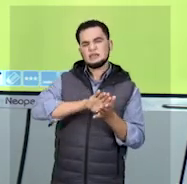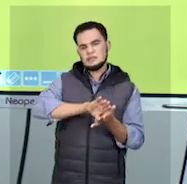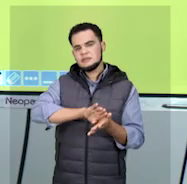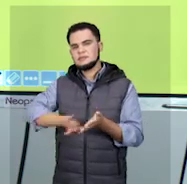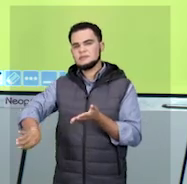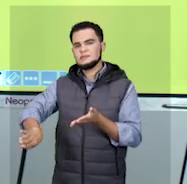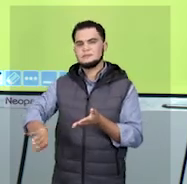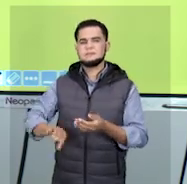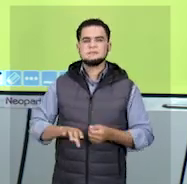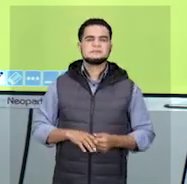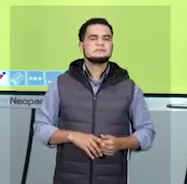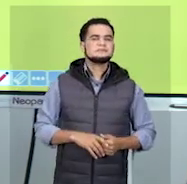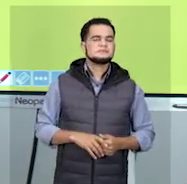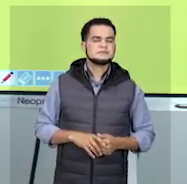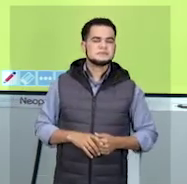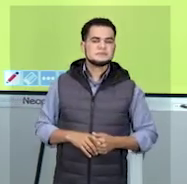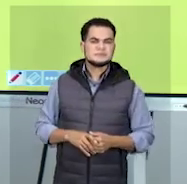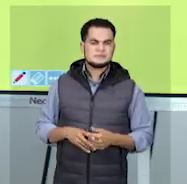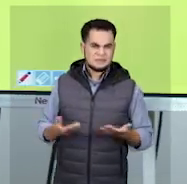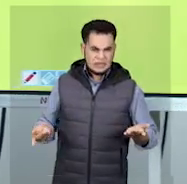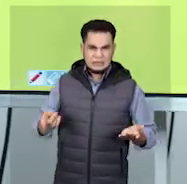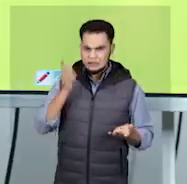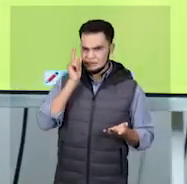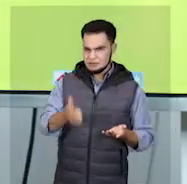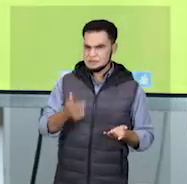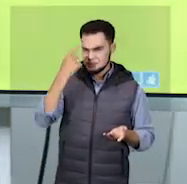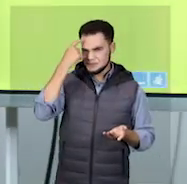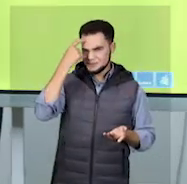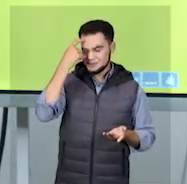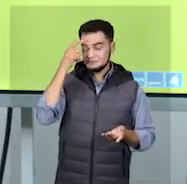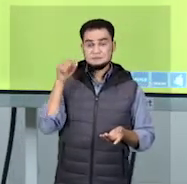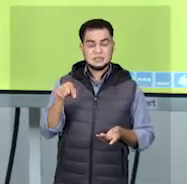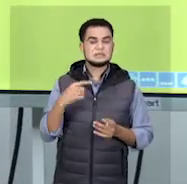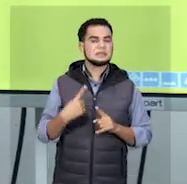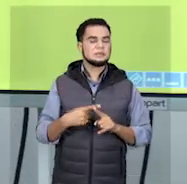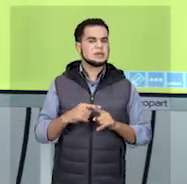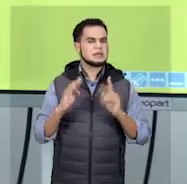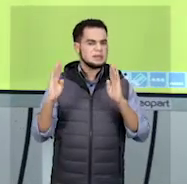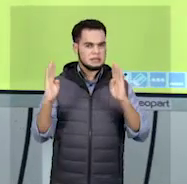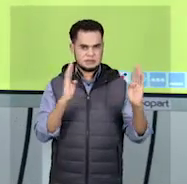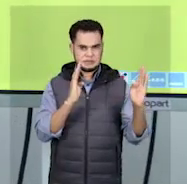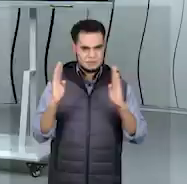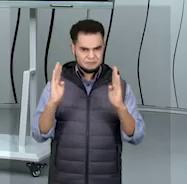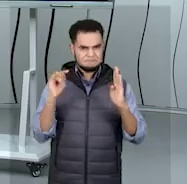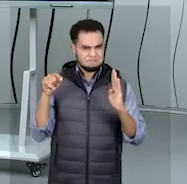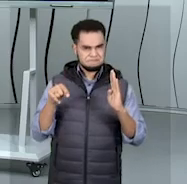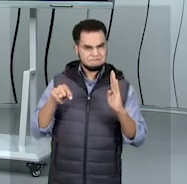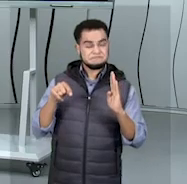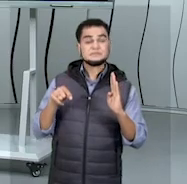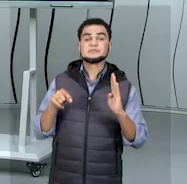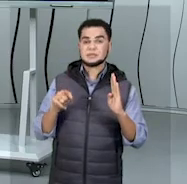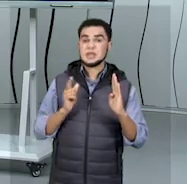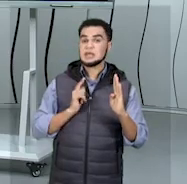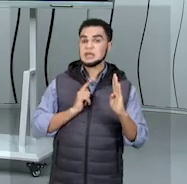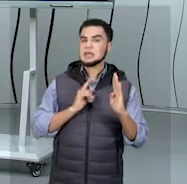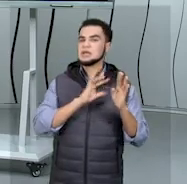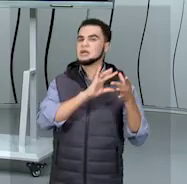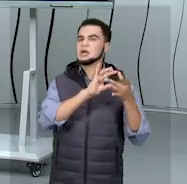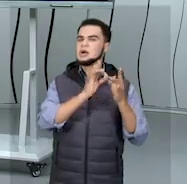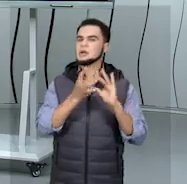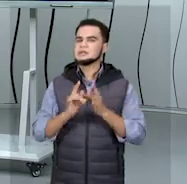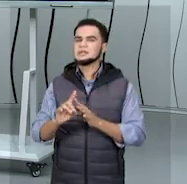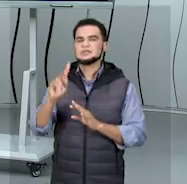marginalizados. E é interessante pensar porque neste período aqui, além daquele contexto histórico que eu